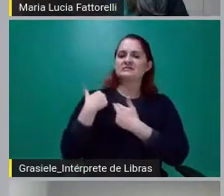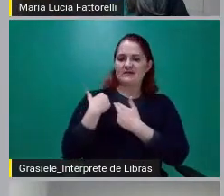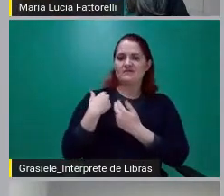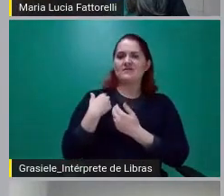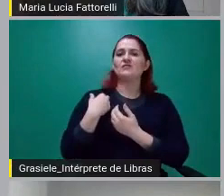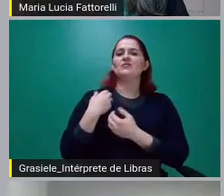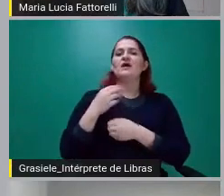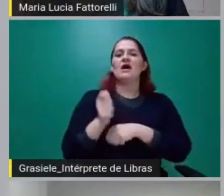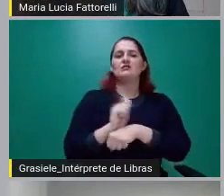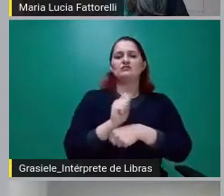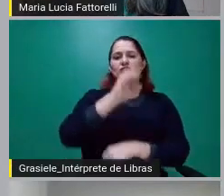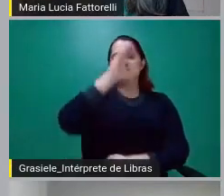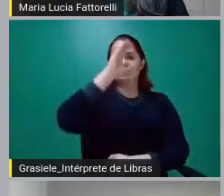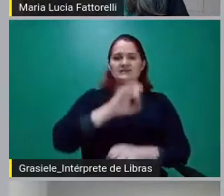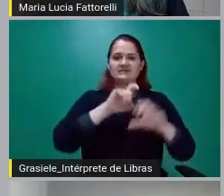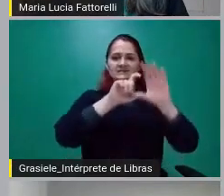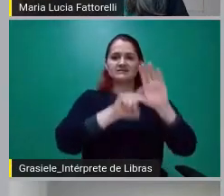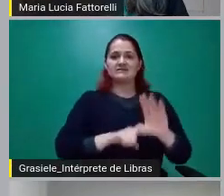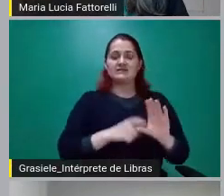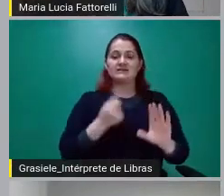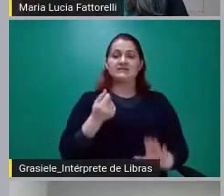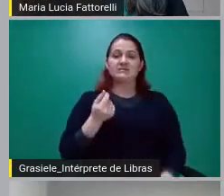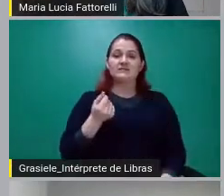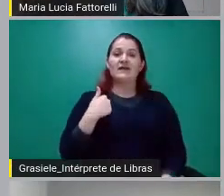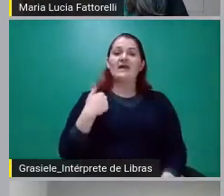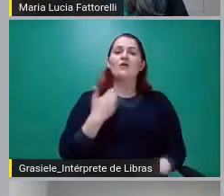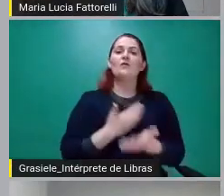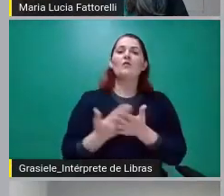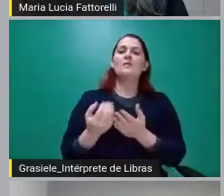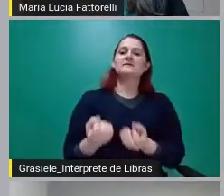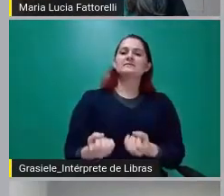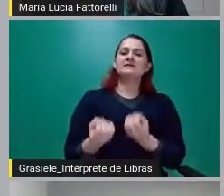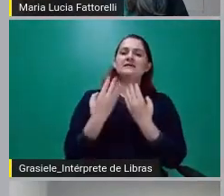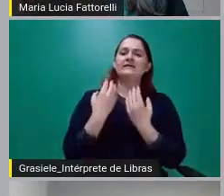eu comecei a ser alfabetizado